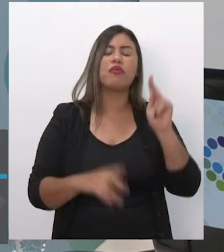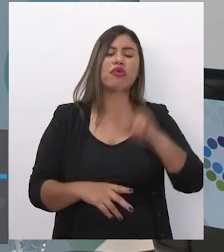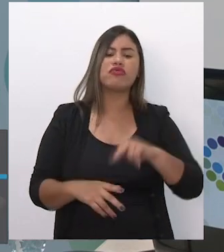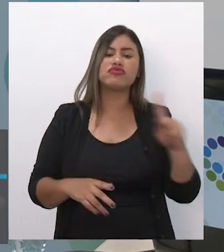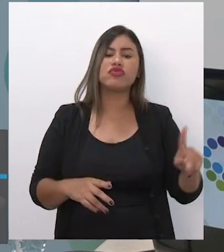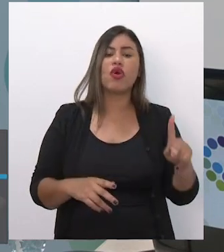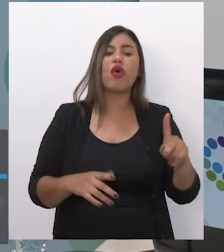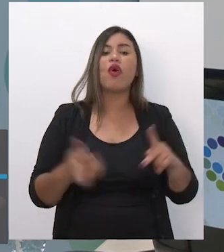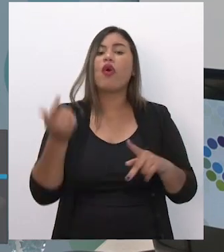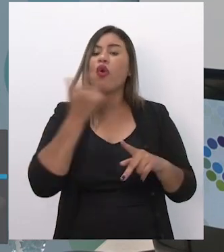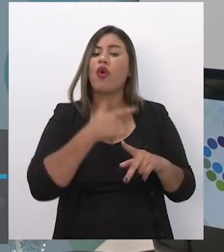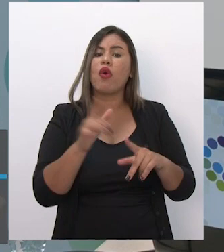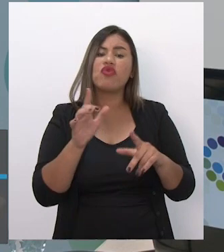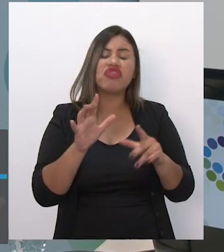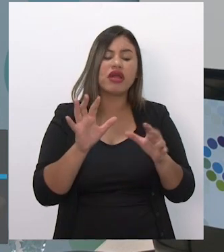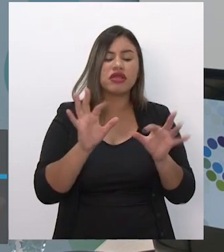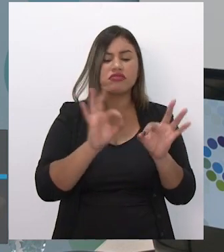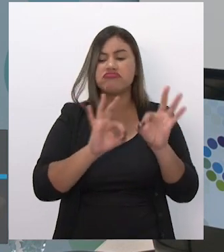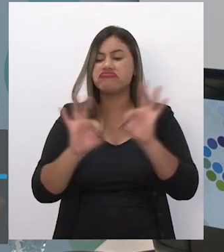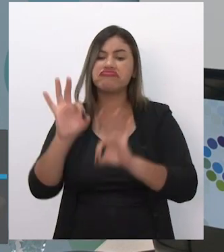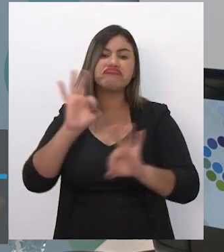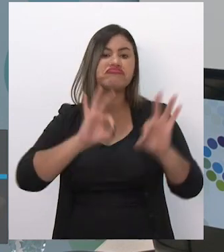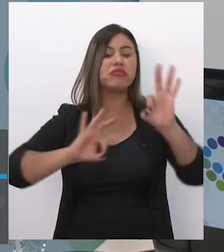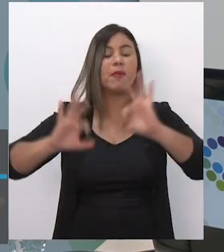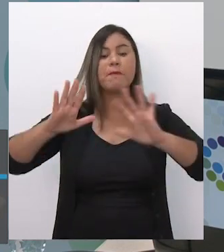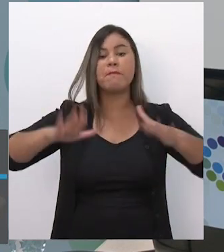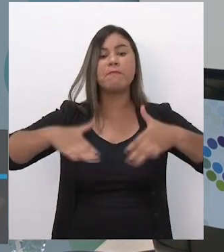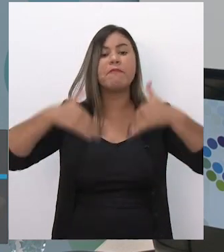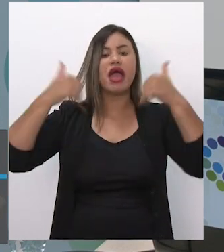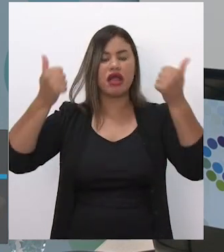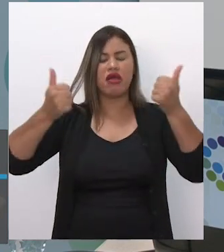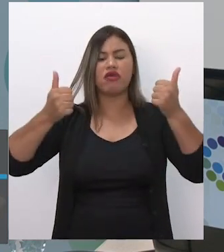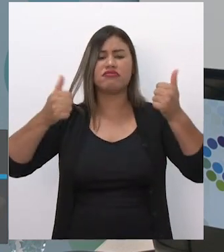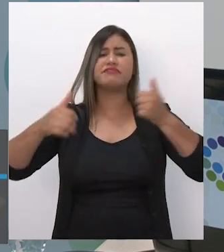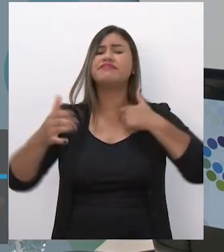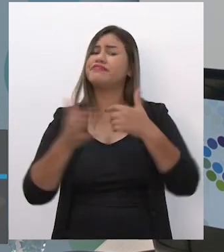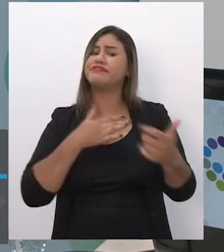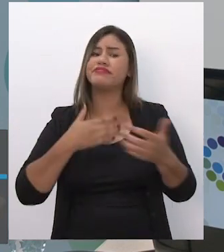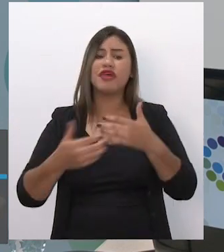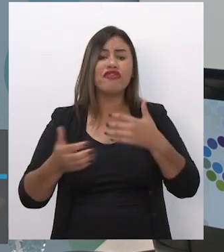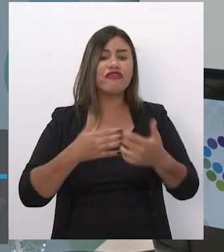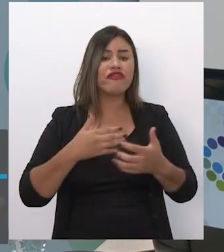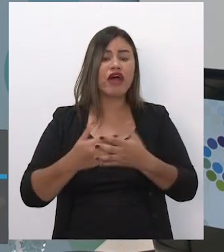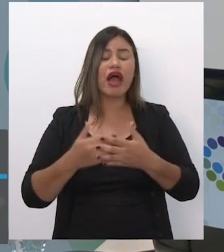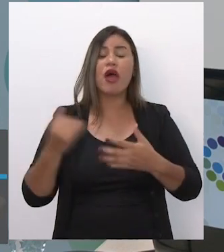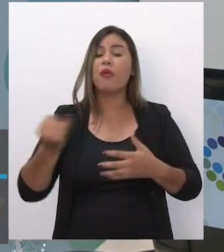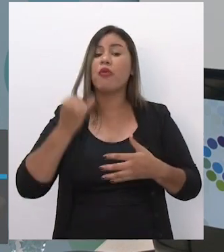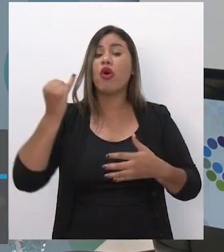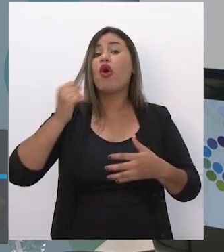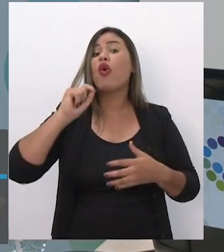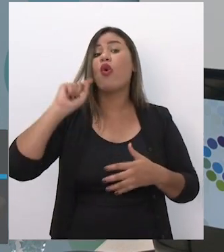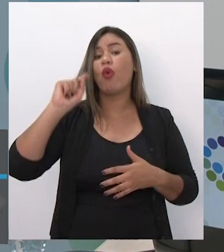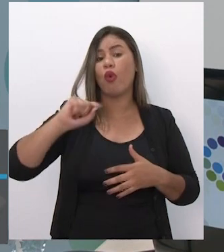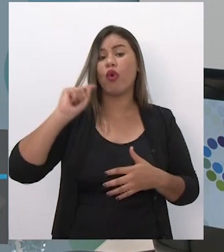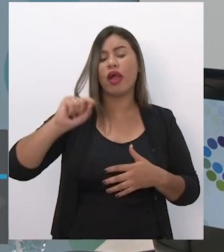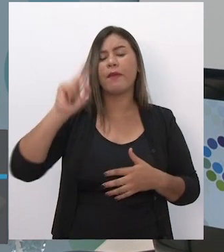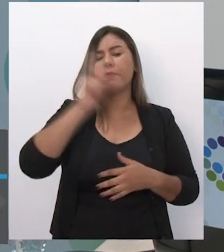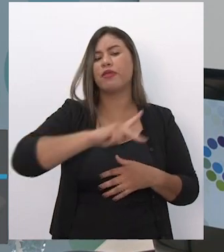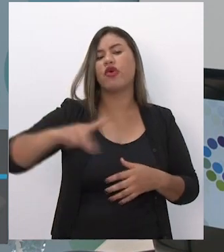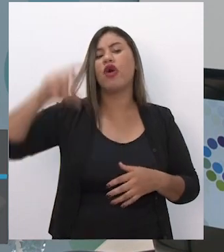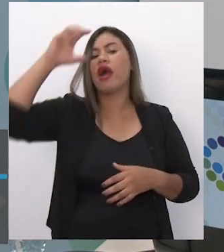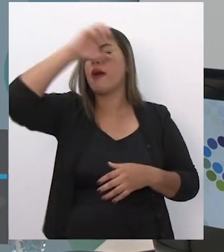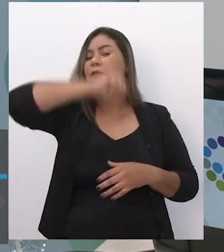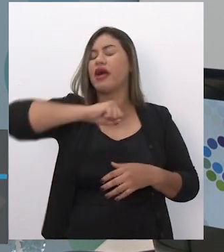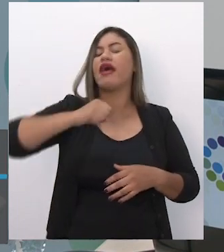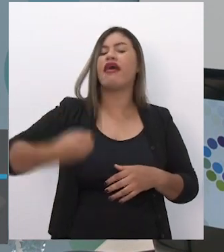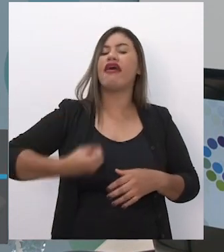conseguem fazer um delineamento melhor através de um. Seja como for, é importante que o professor, tendo conhecimento da